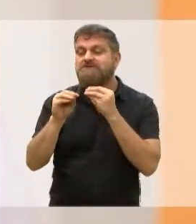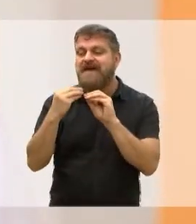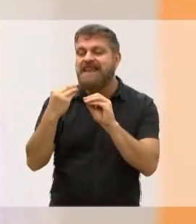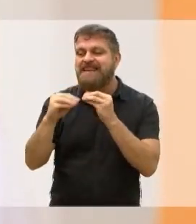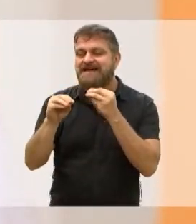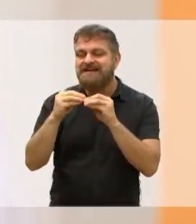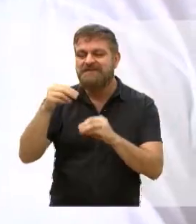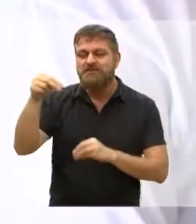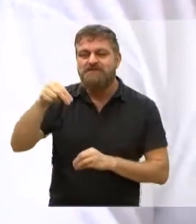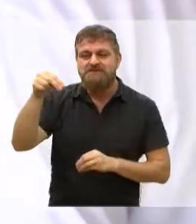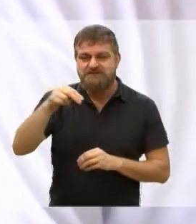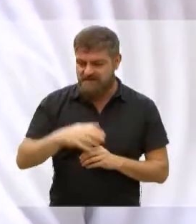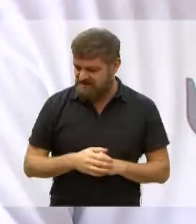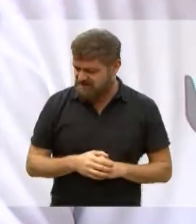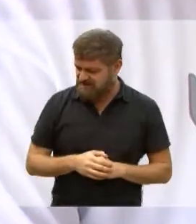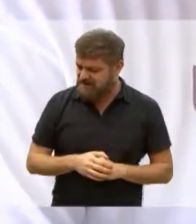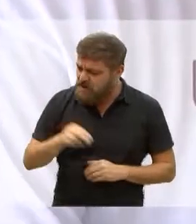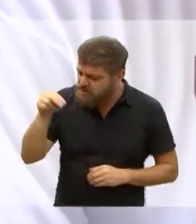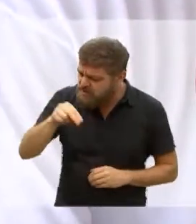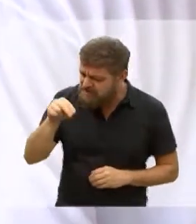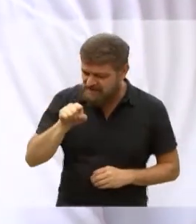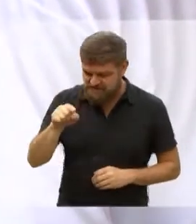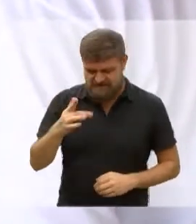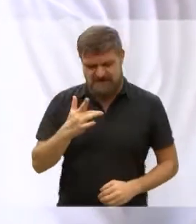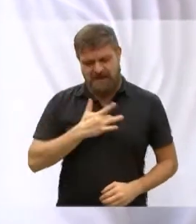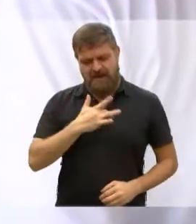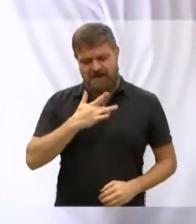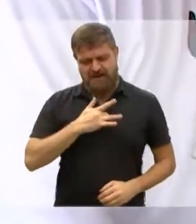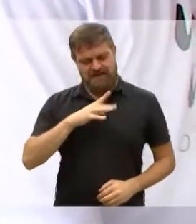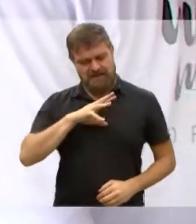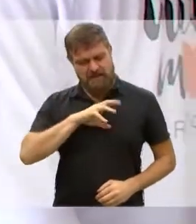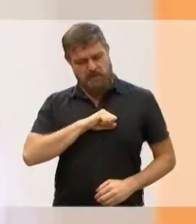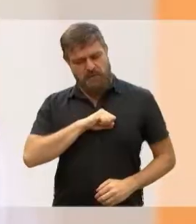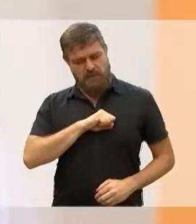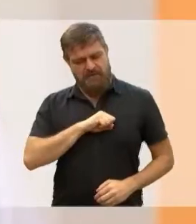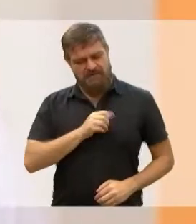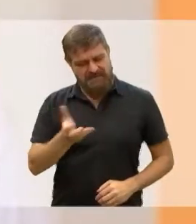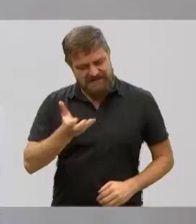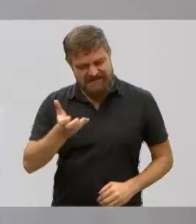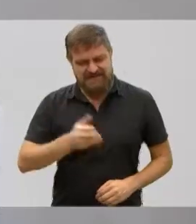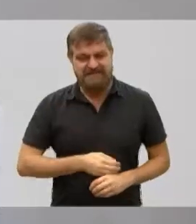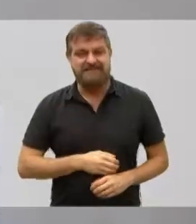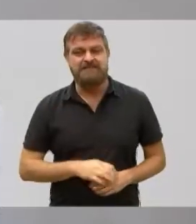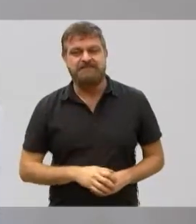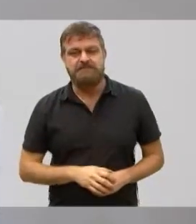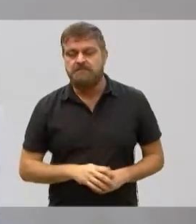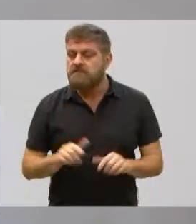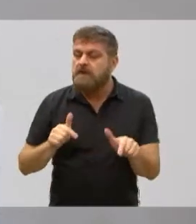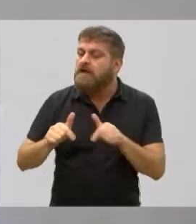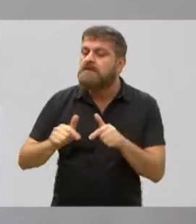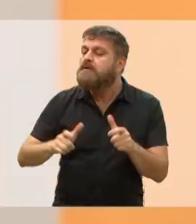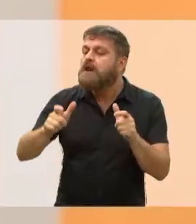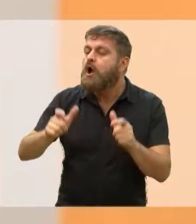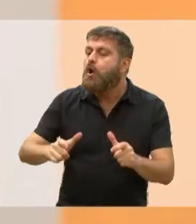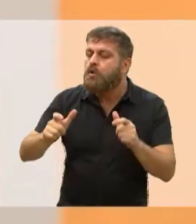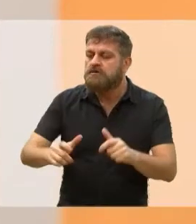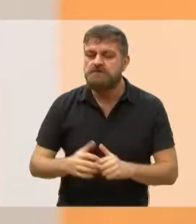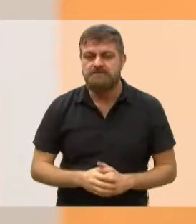novela. De novela? Mas você quer novela romântica, né, Rafa? É. Onde você trabalha,